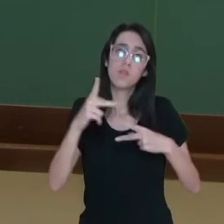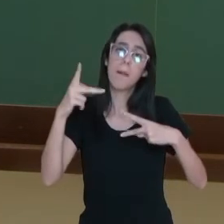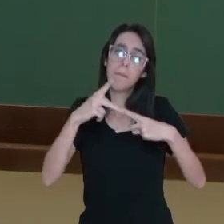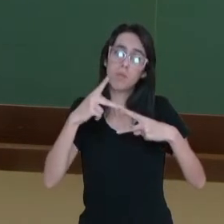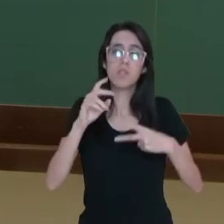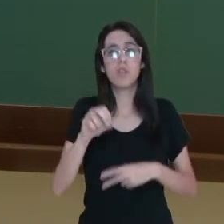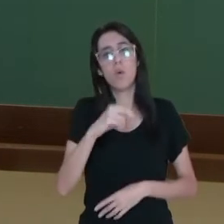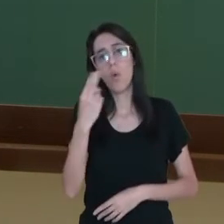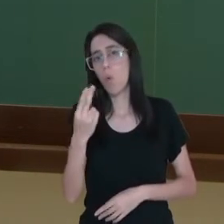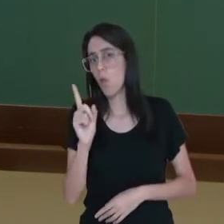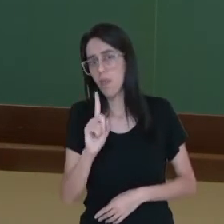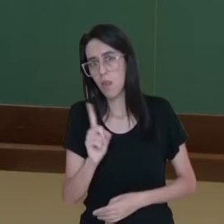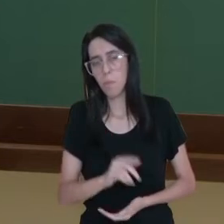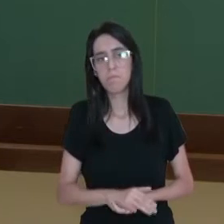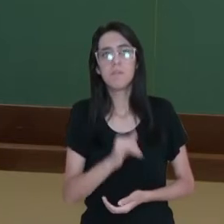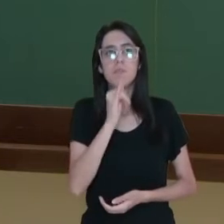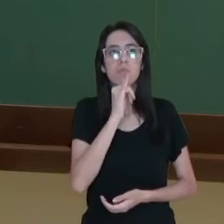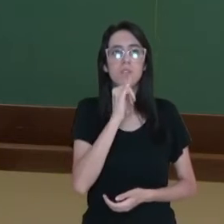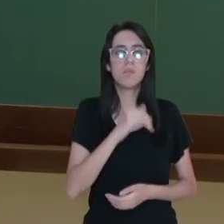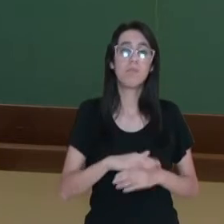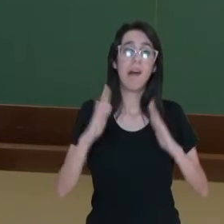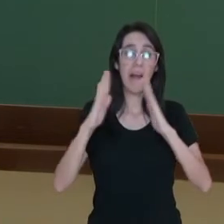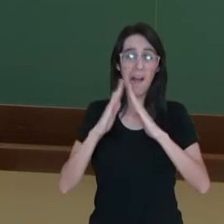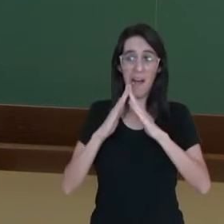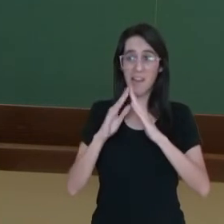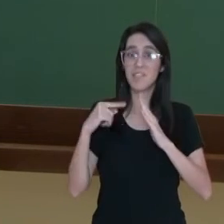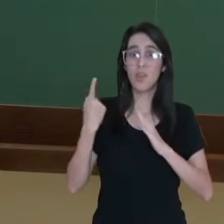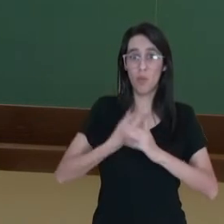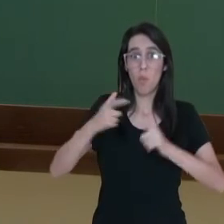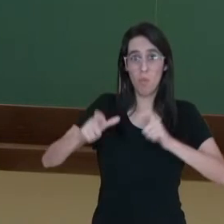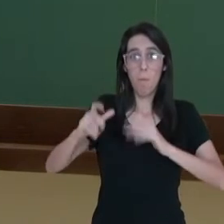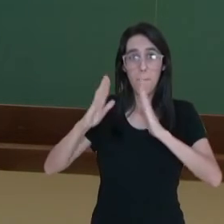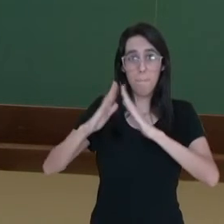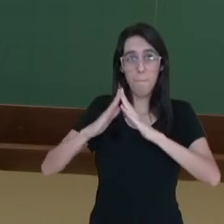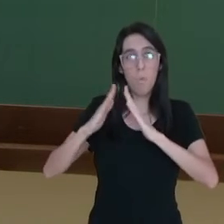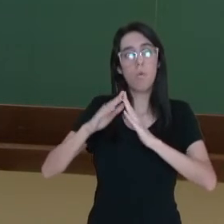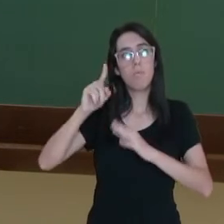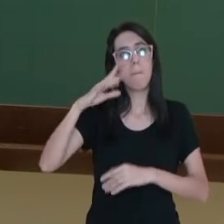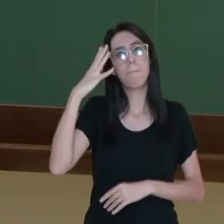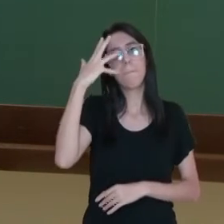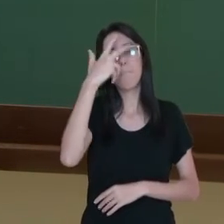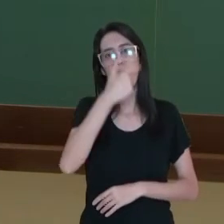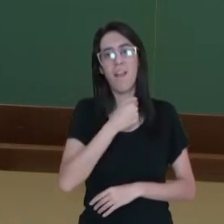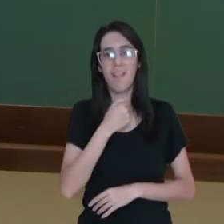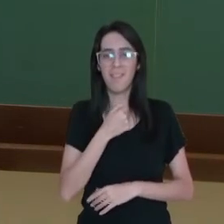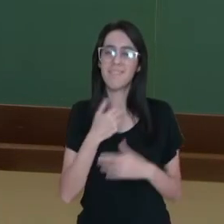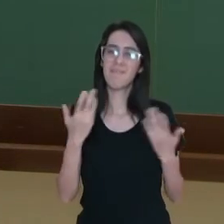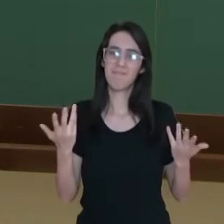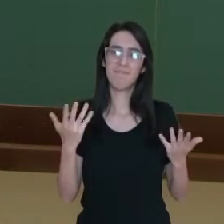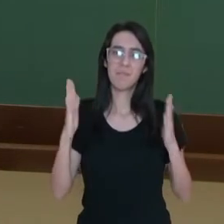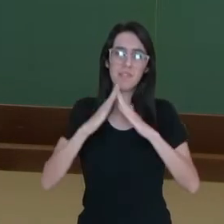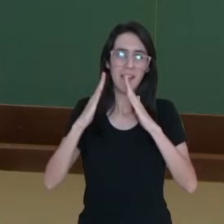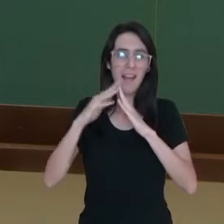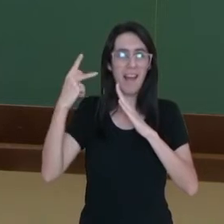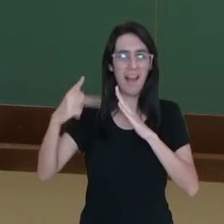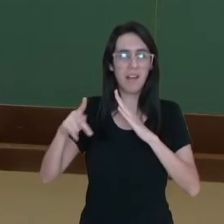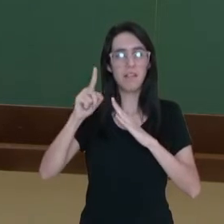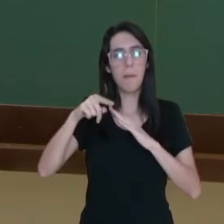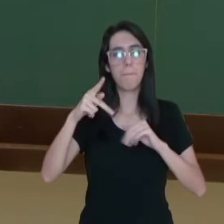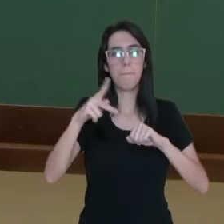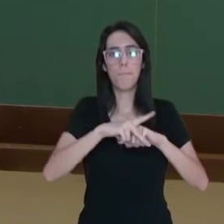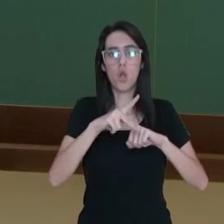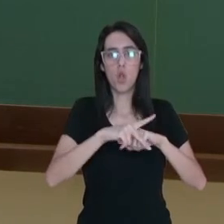ou não. A casa onde moramos é bonita. Ó. A casa refere-se ao lugar onde a pessoa mora, pronome